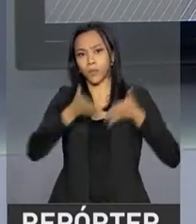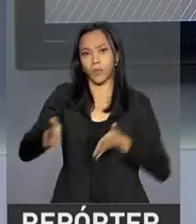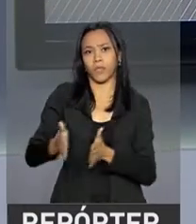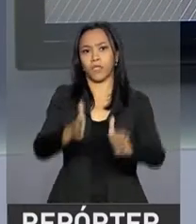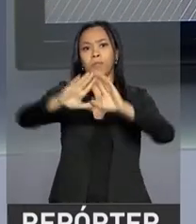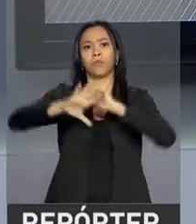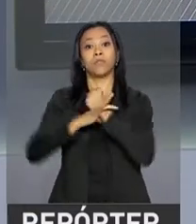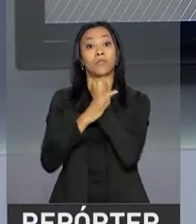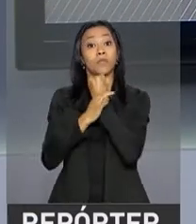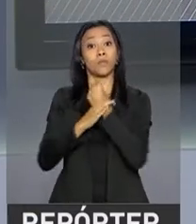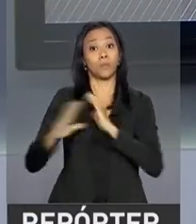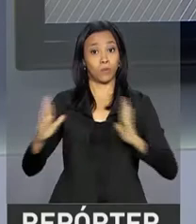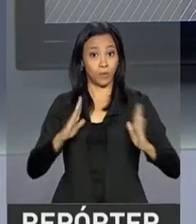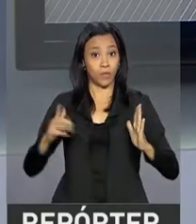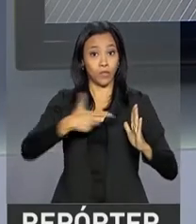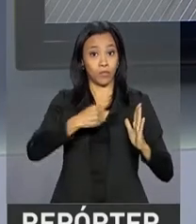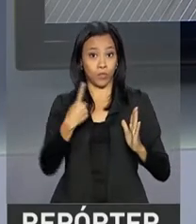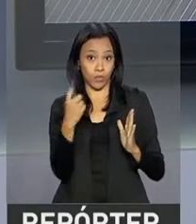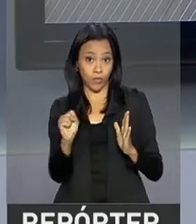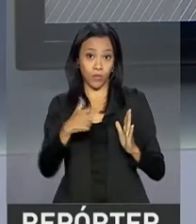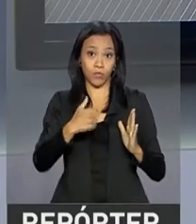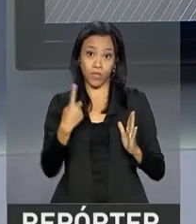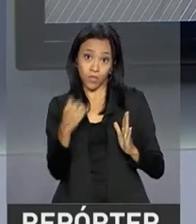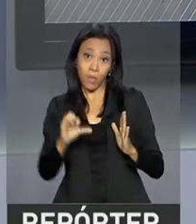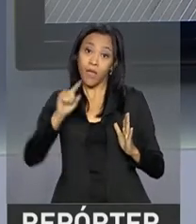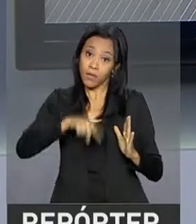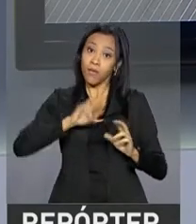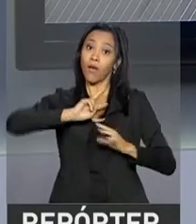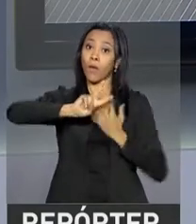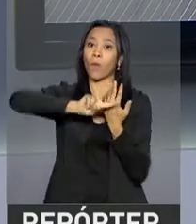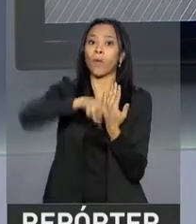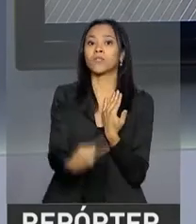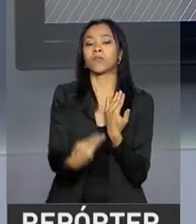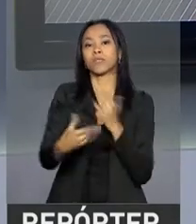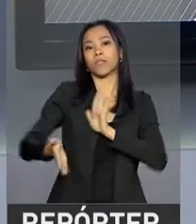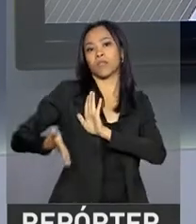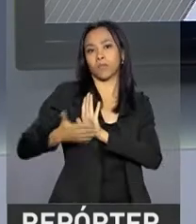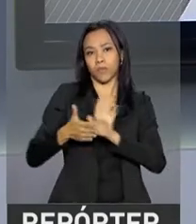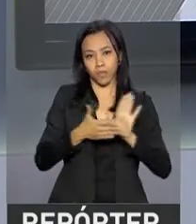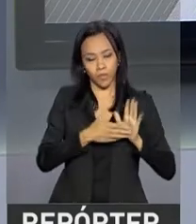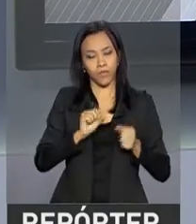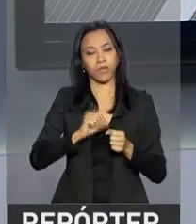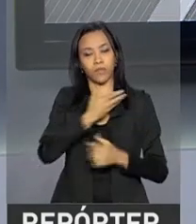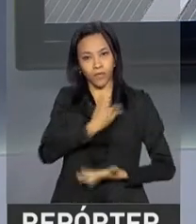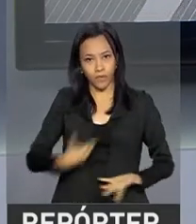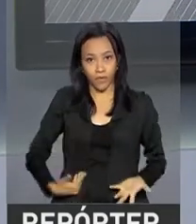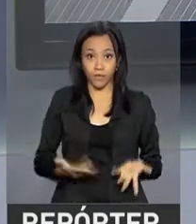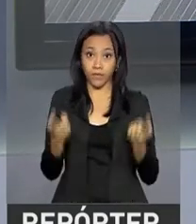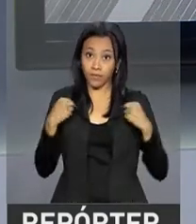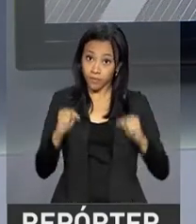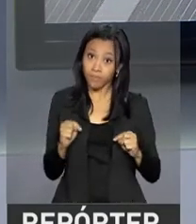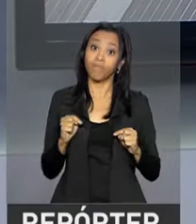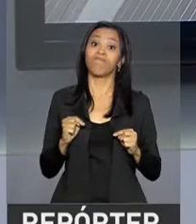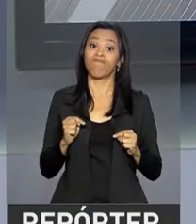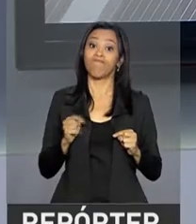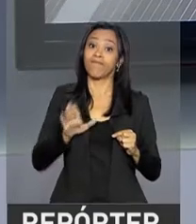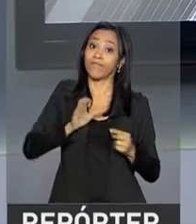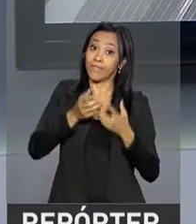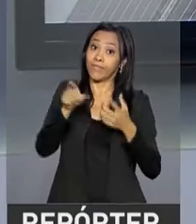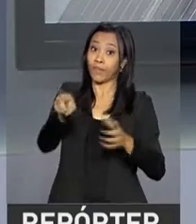2019 resultado das recentes reformas estruturais realizadas pelo governo ainda assim a organização